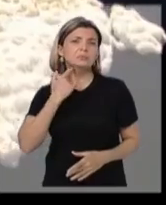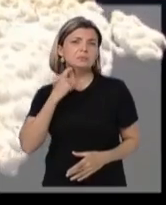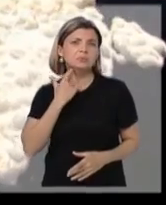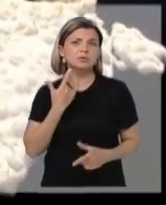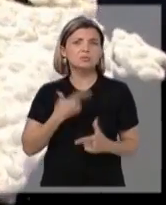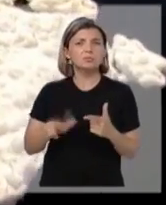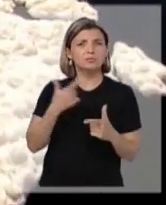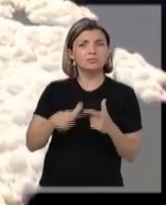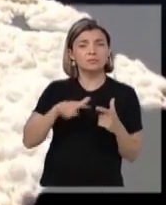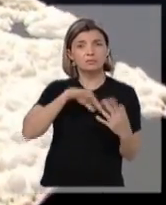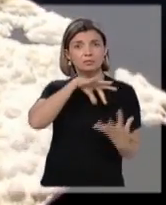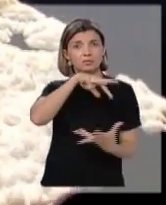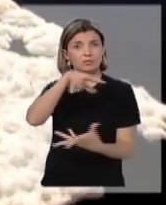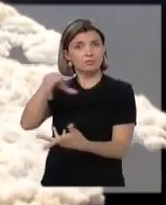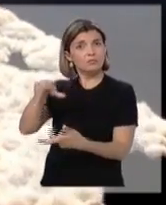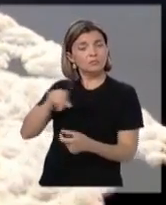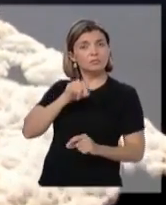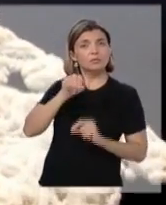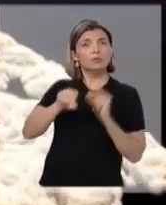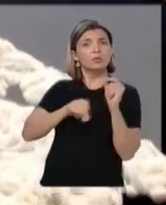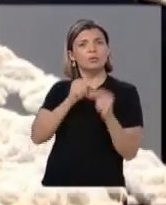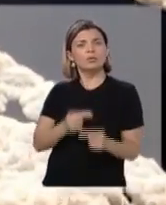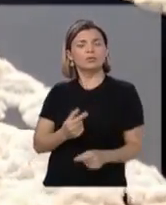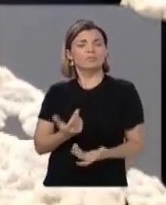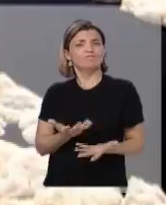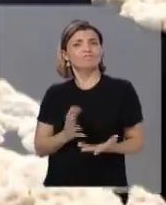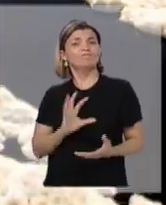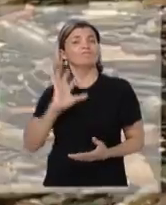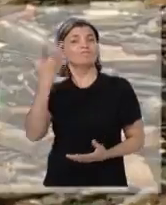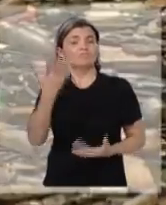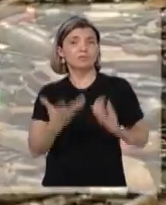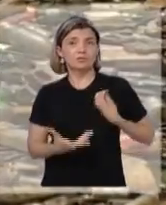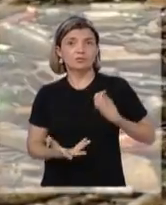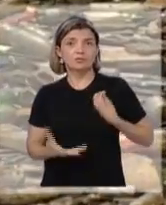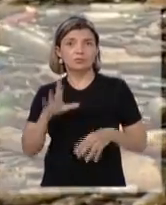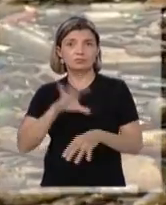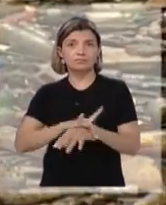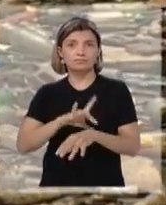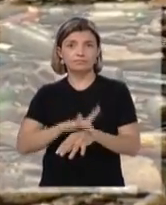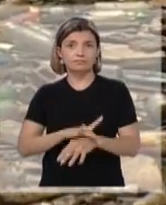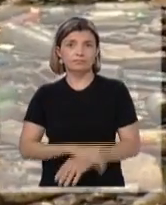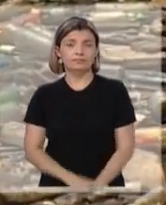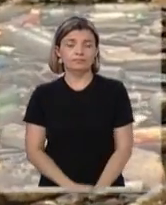águas também afeta o planeta e traz sérias consequências para a vida.